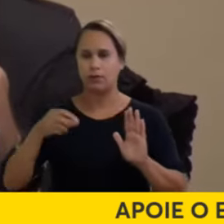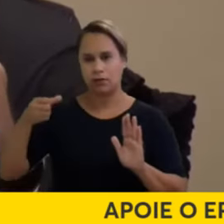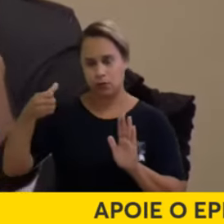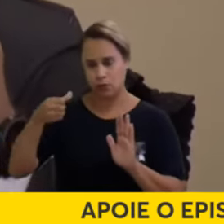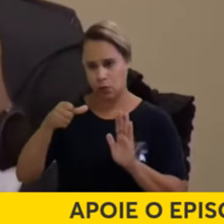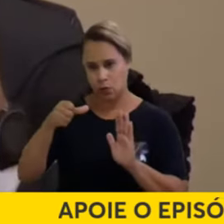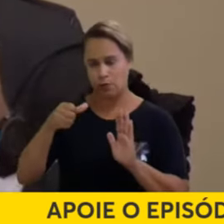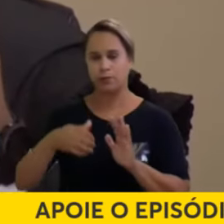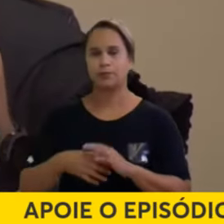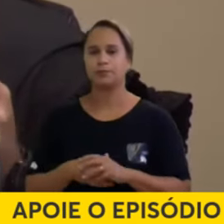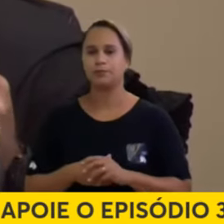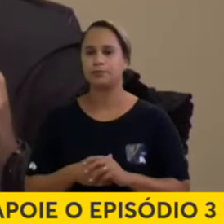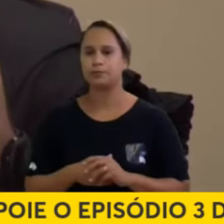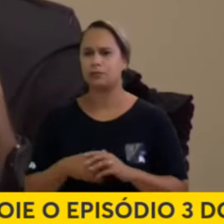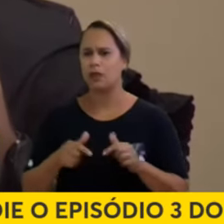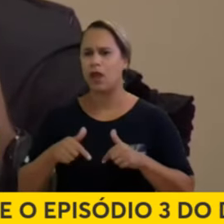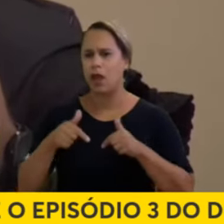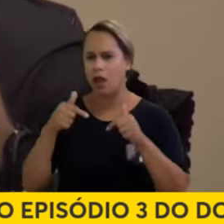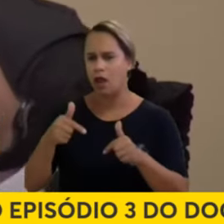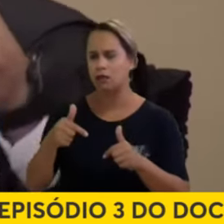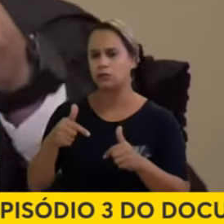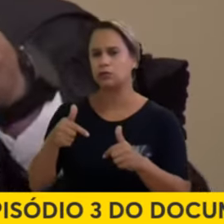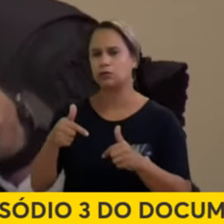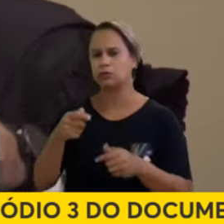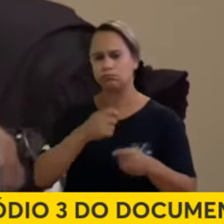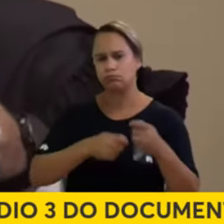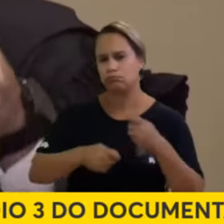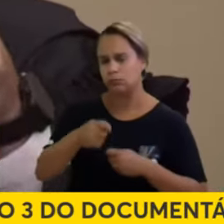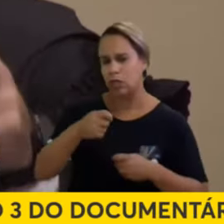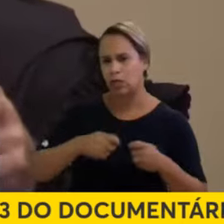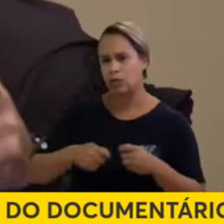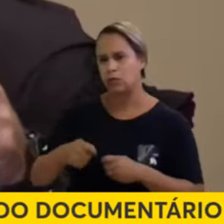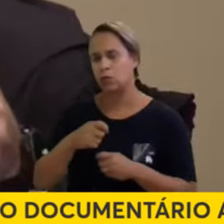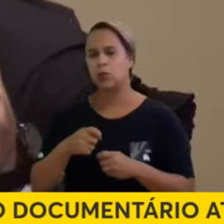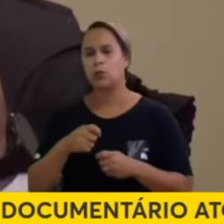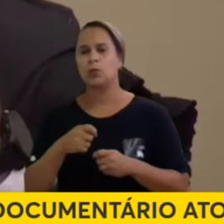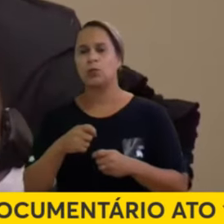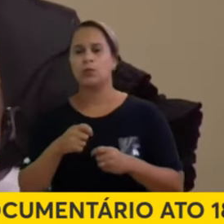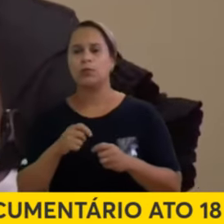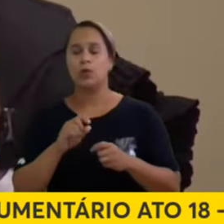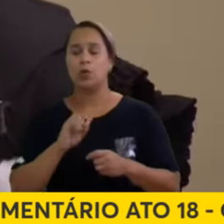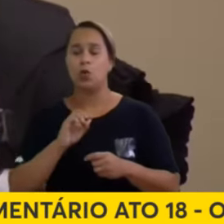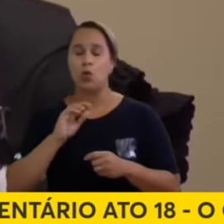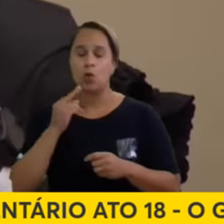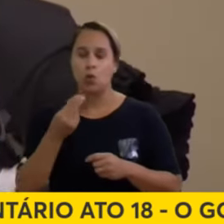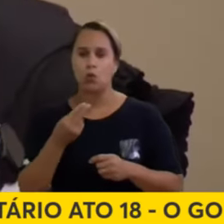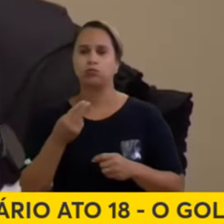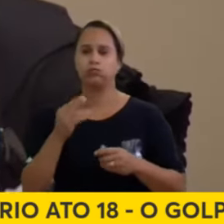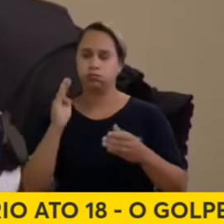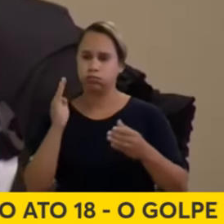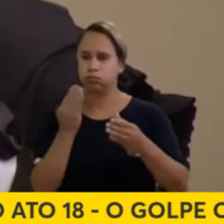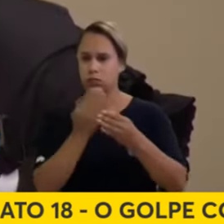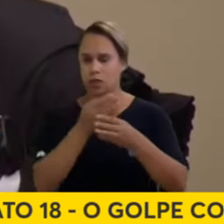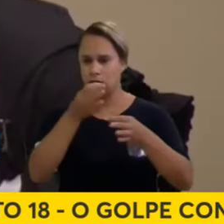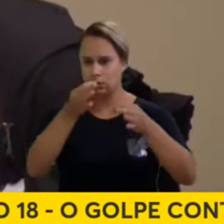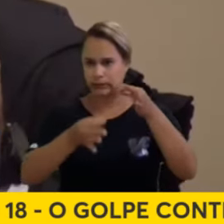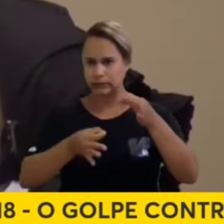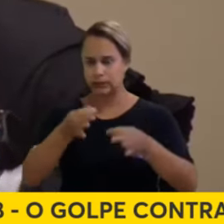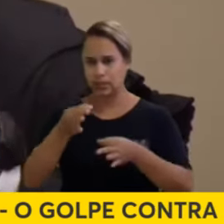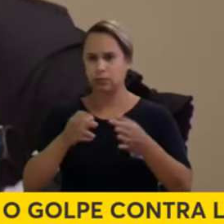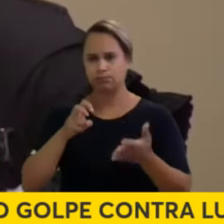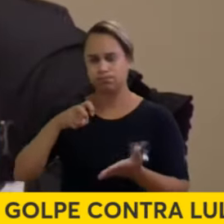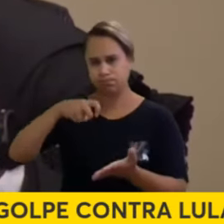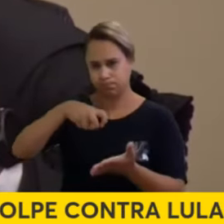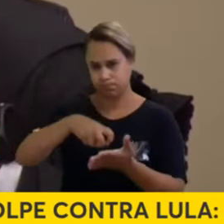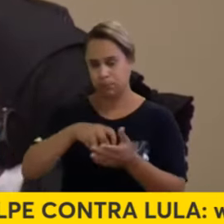resoluções atos administrativos portarias ou no nosso caso sentenças judiciais mesmo que sobre justificativa estar